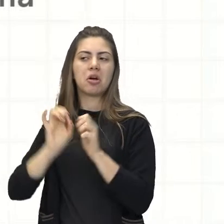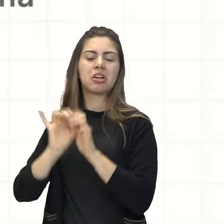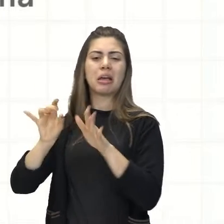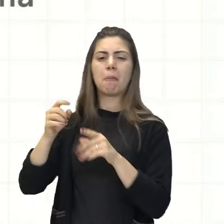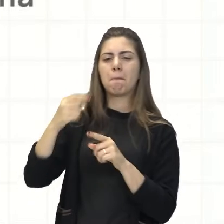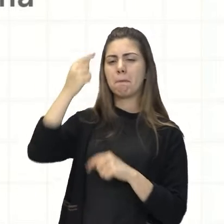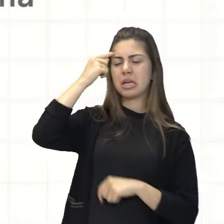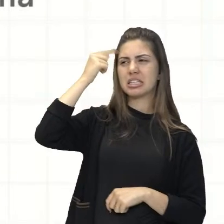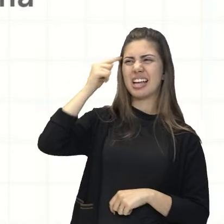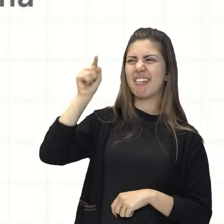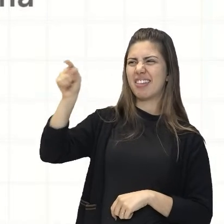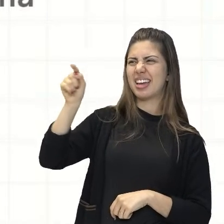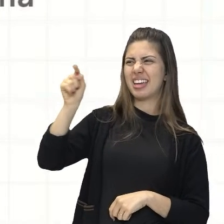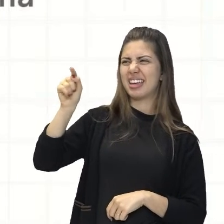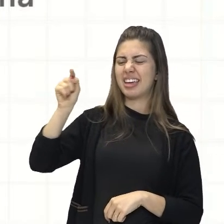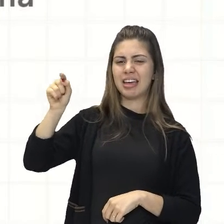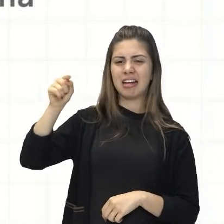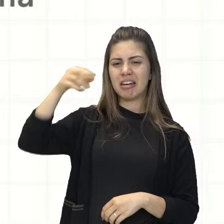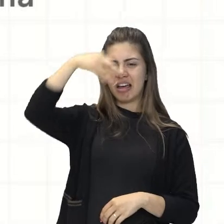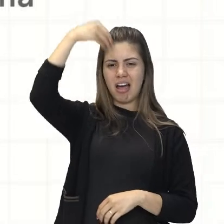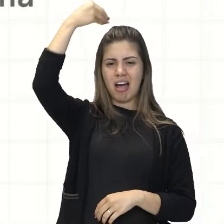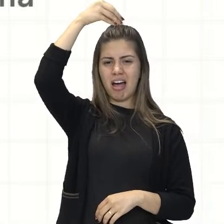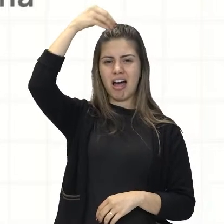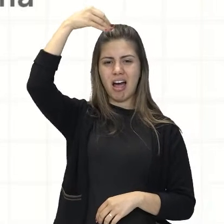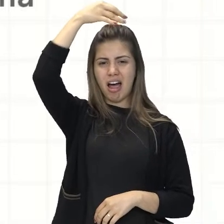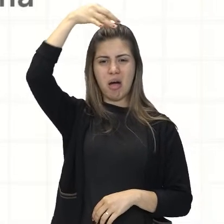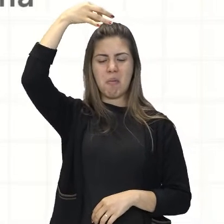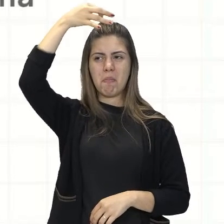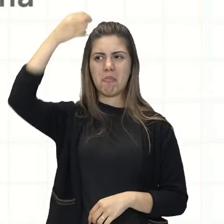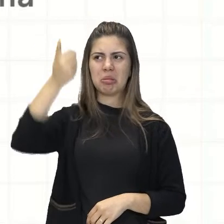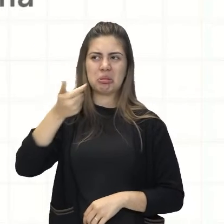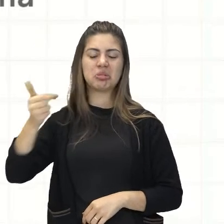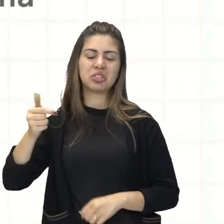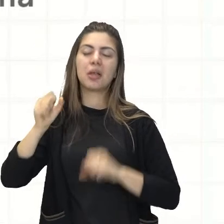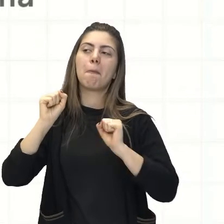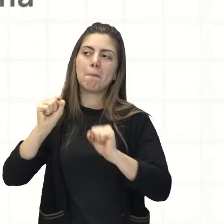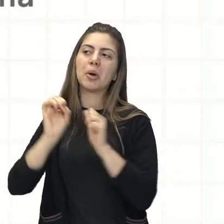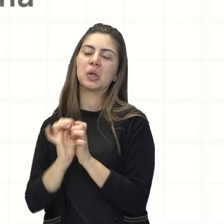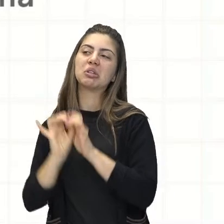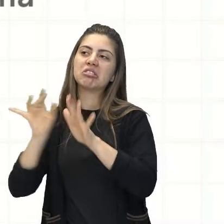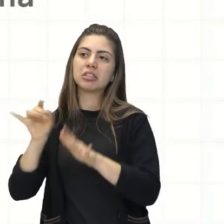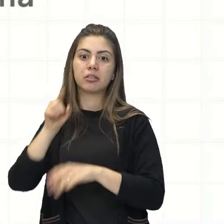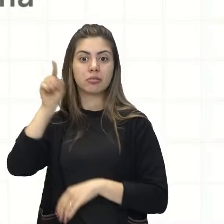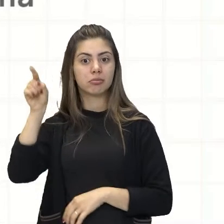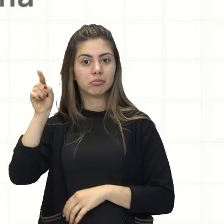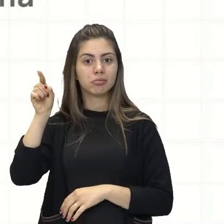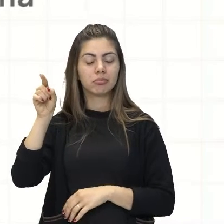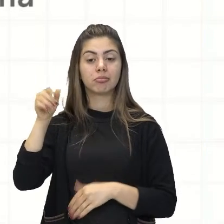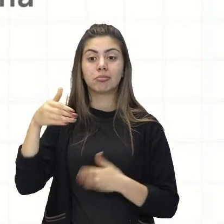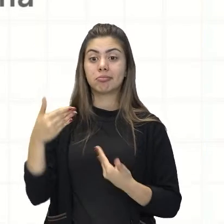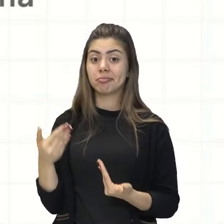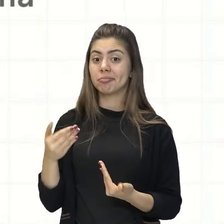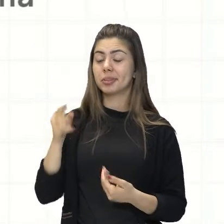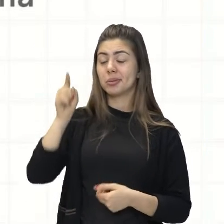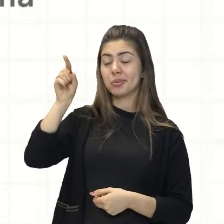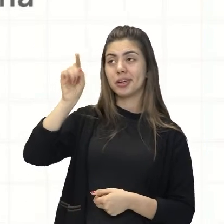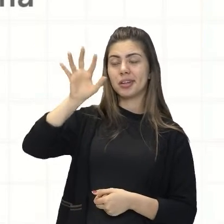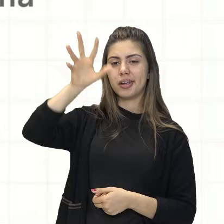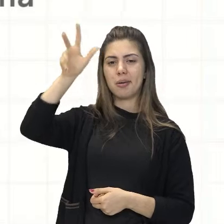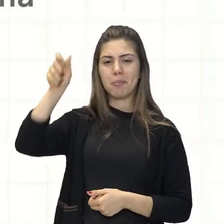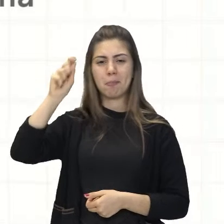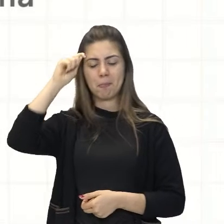alma, portanto, poderiam ser escravizados, né? Então, o africano escravizado, ele não era tratado como